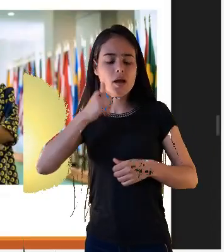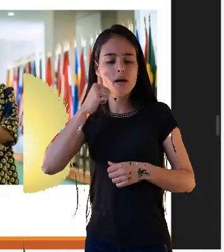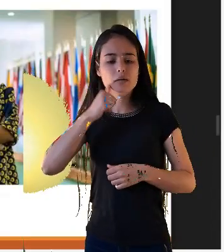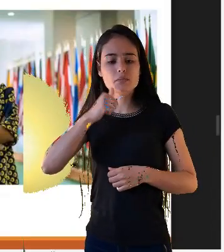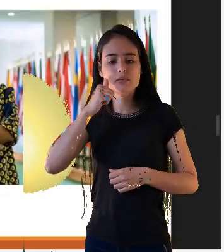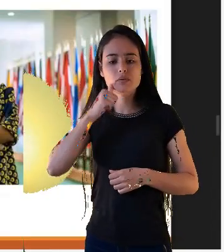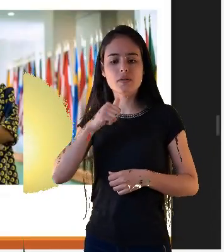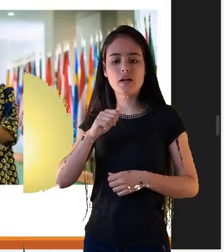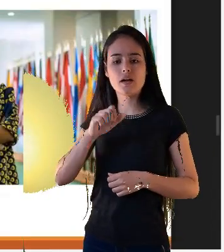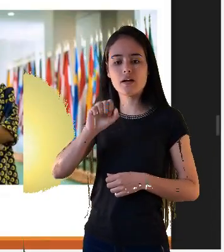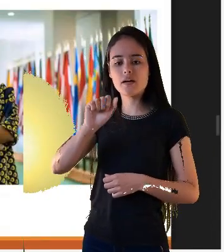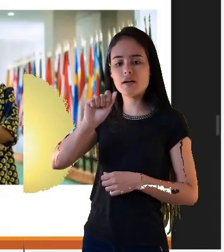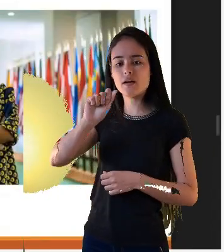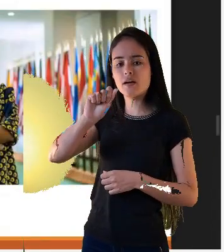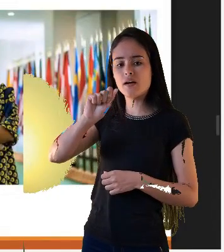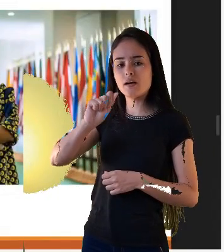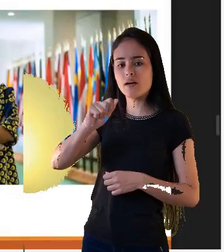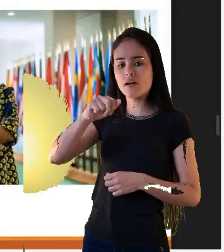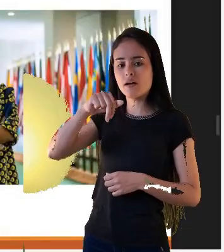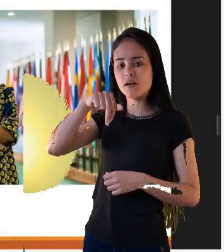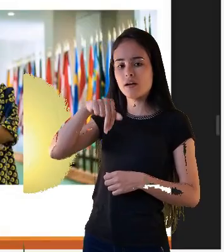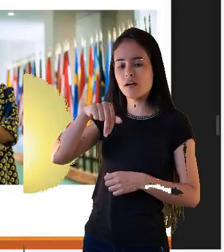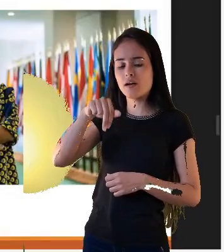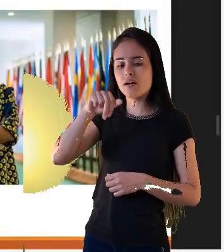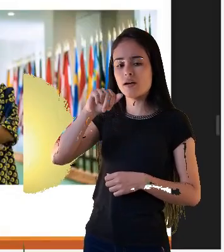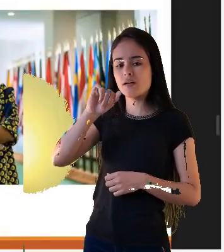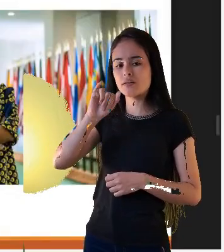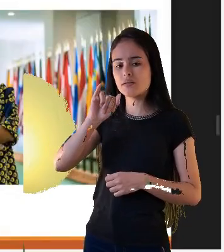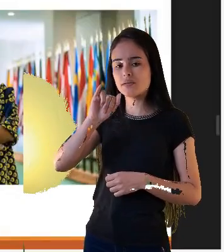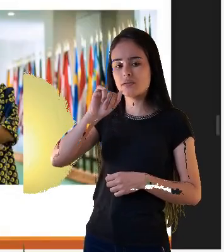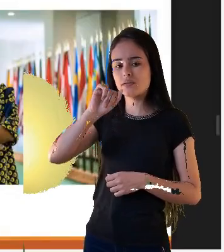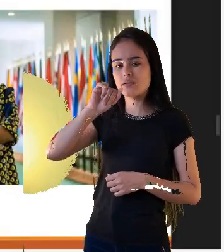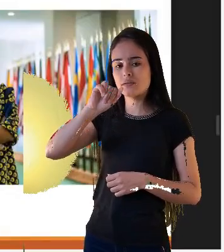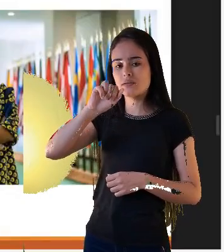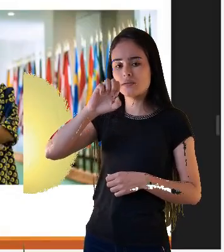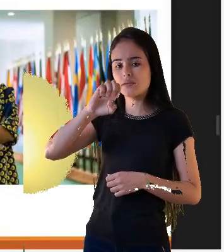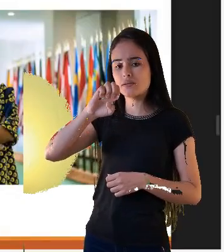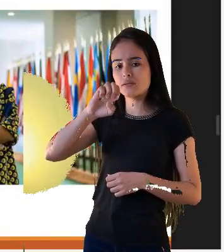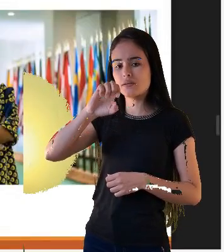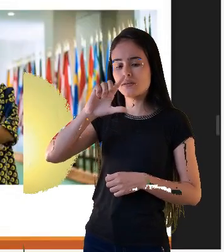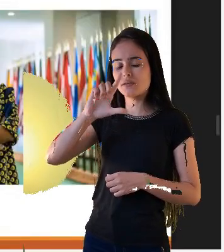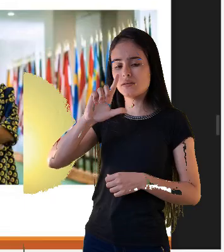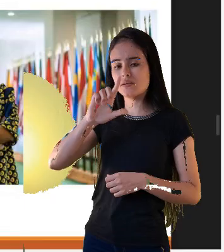porque o Ministério de Igualdade Racial também ele virou,